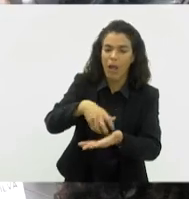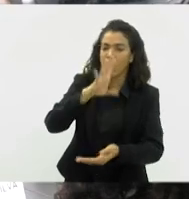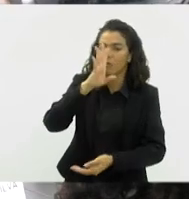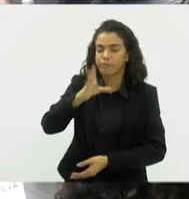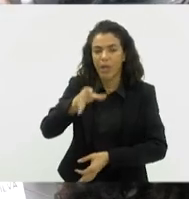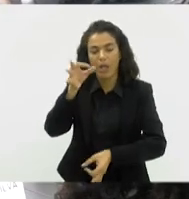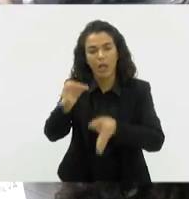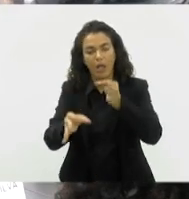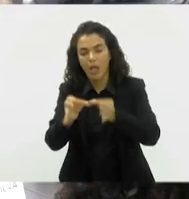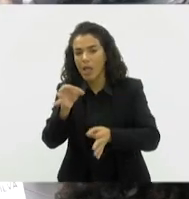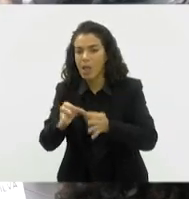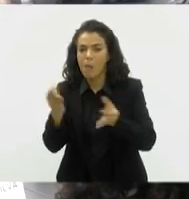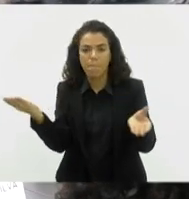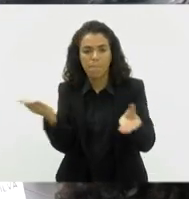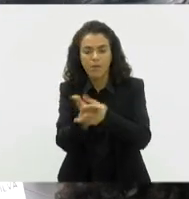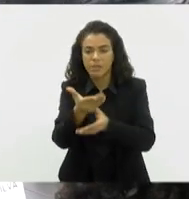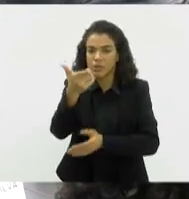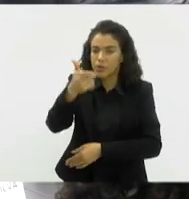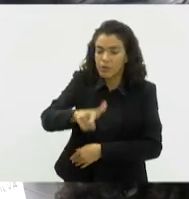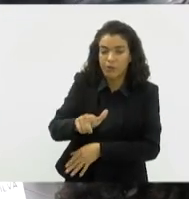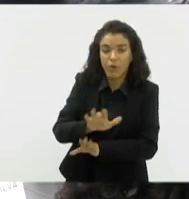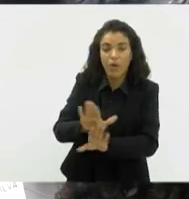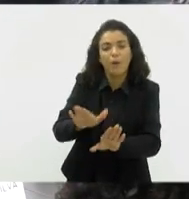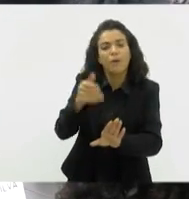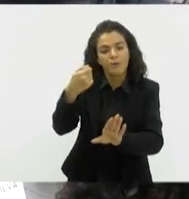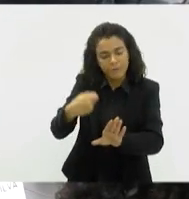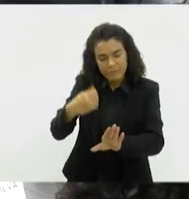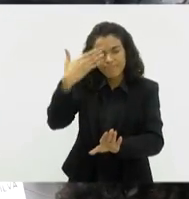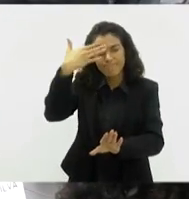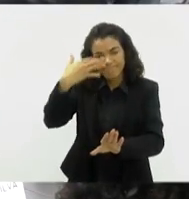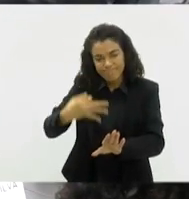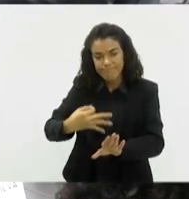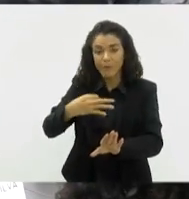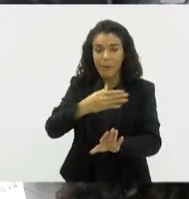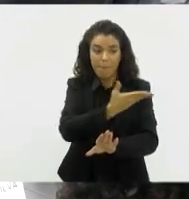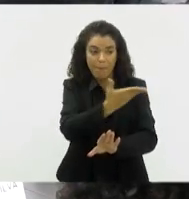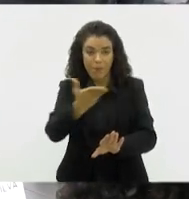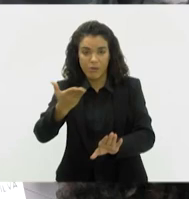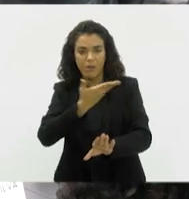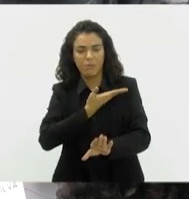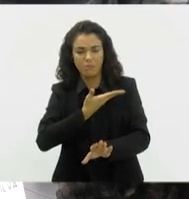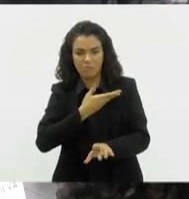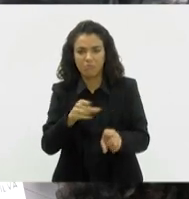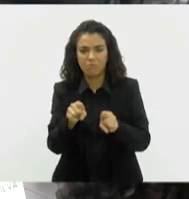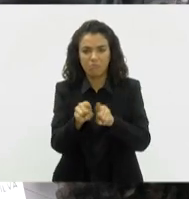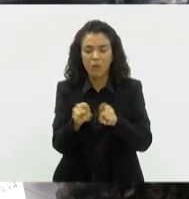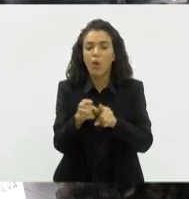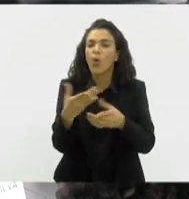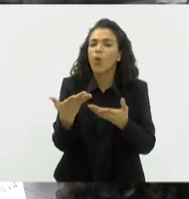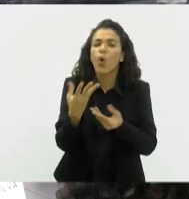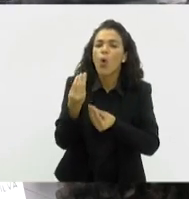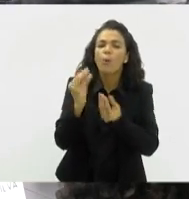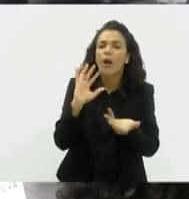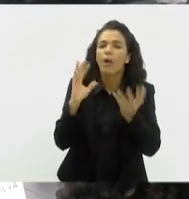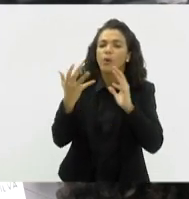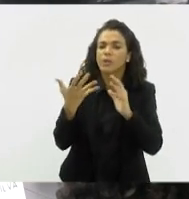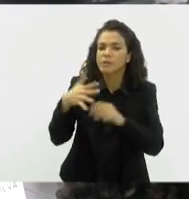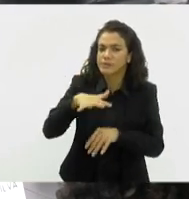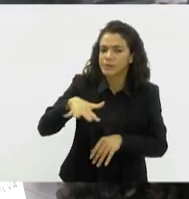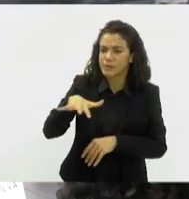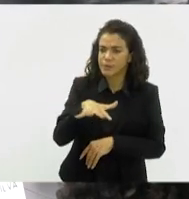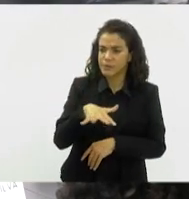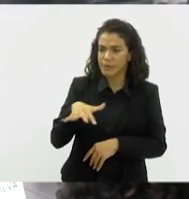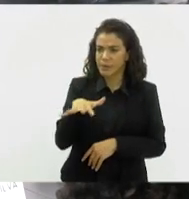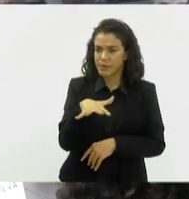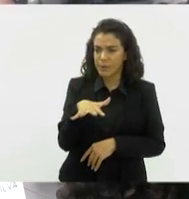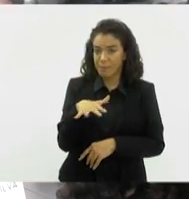condená-lo, trazer o processo à tona novamente, mas eu preciso entender, e acredito que os demais colegas também, quais circunstâncias aconteceu esse fato, para saber se